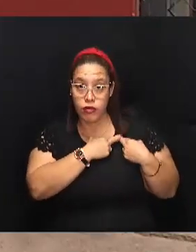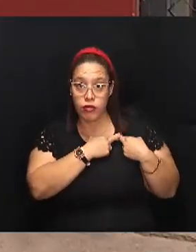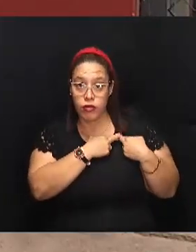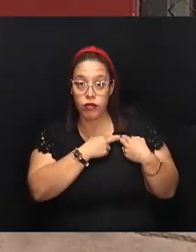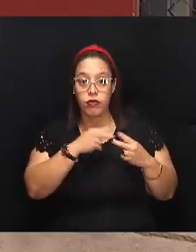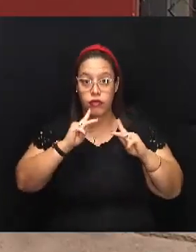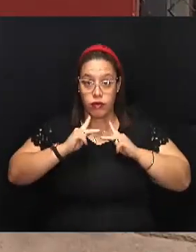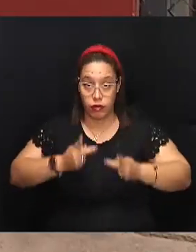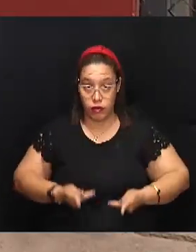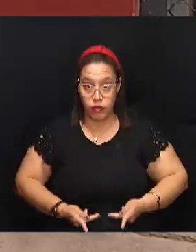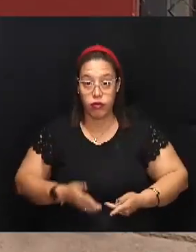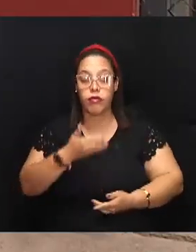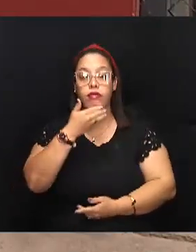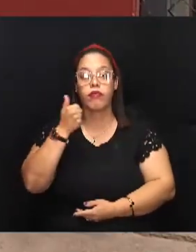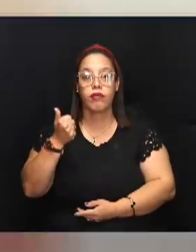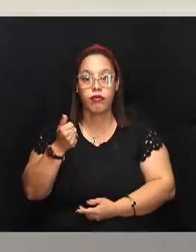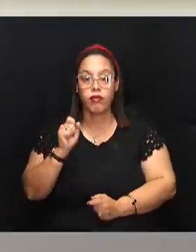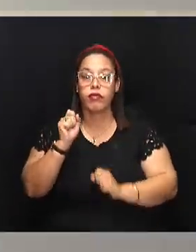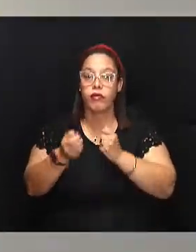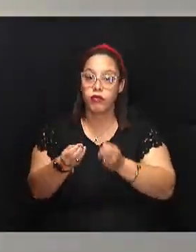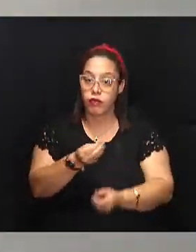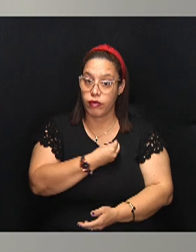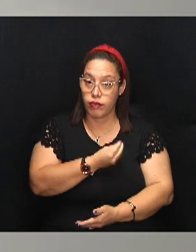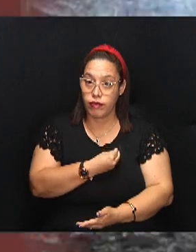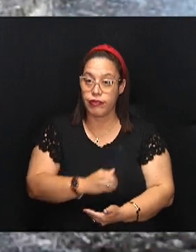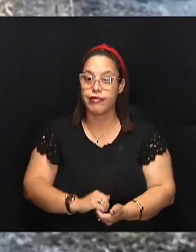ser humano para melhorar essa convivência.